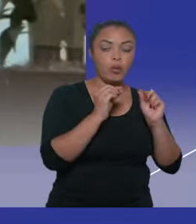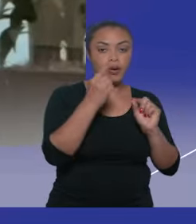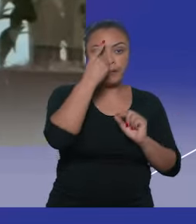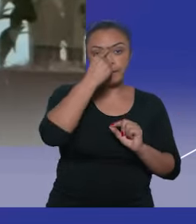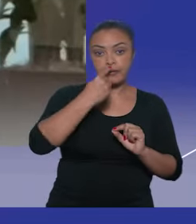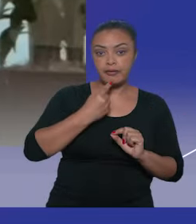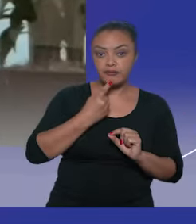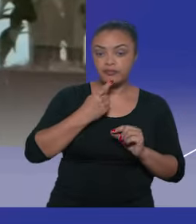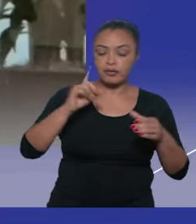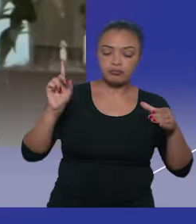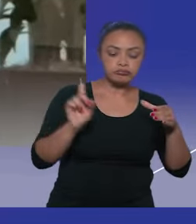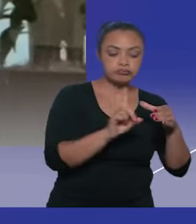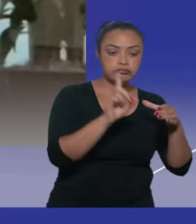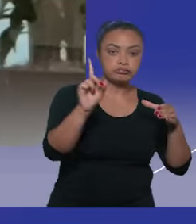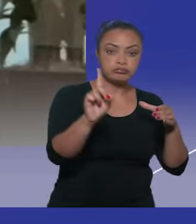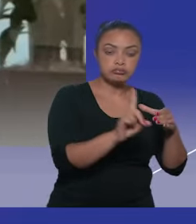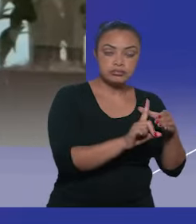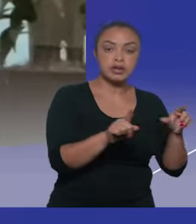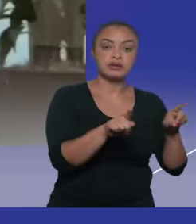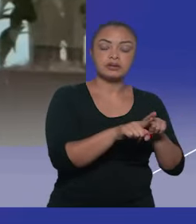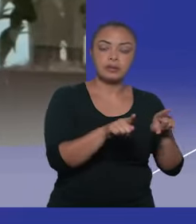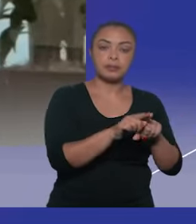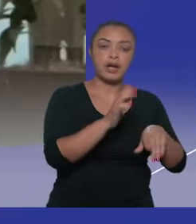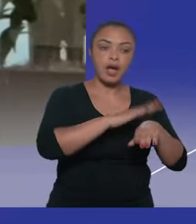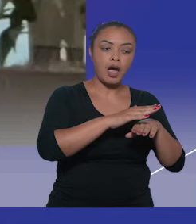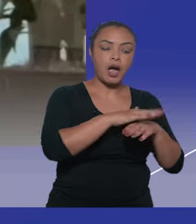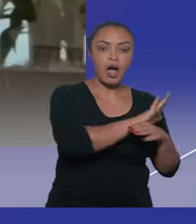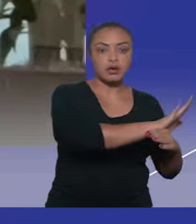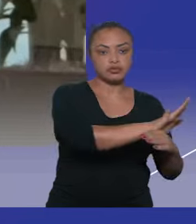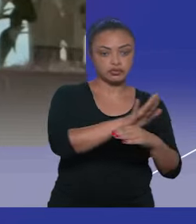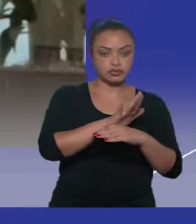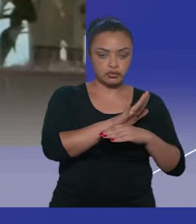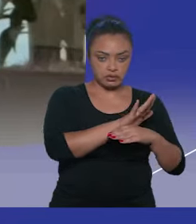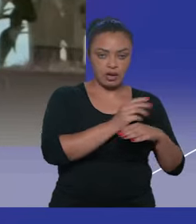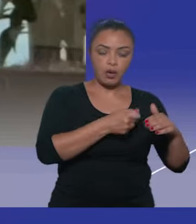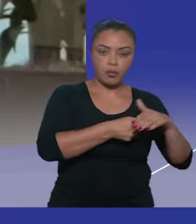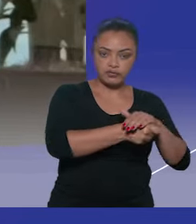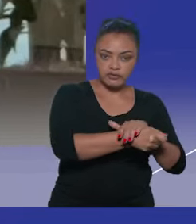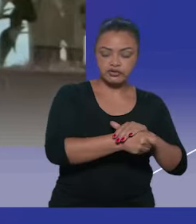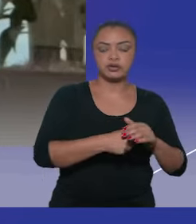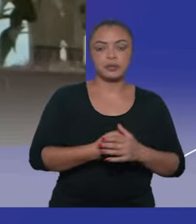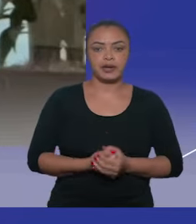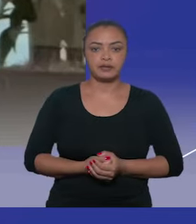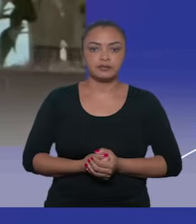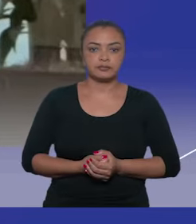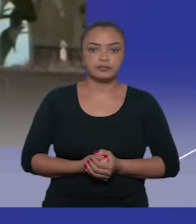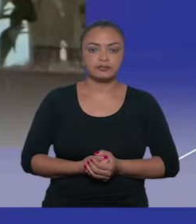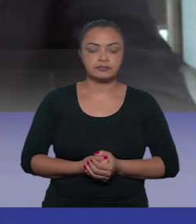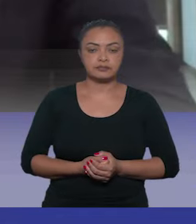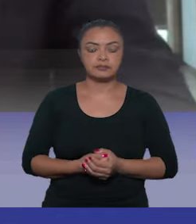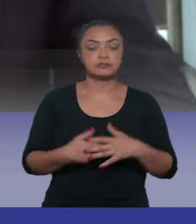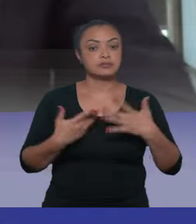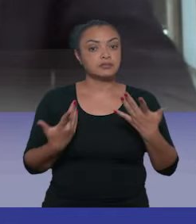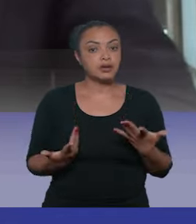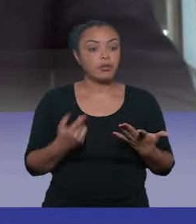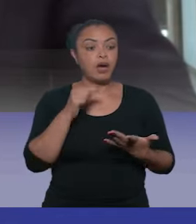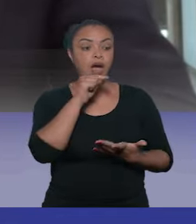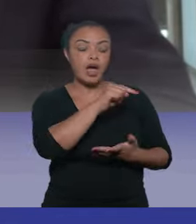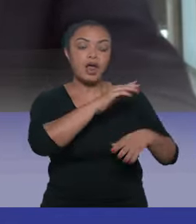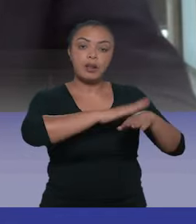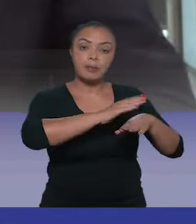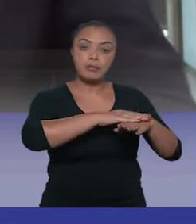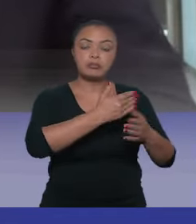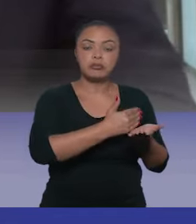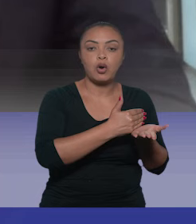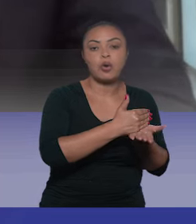iniciou esse processo com 10 mil dólares e aí a gente foca em trazer esses perfis e criar as soluções de investimento nessas carteiras